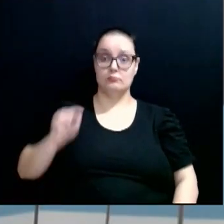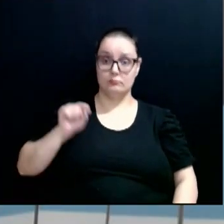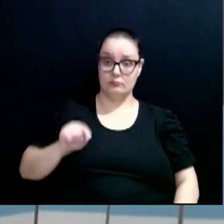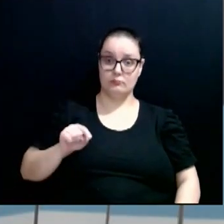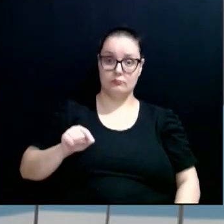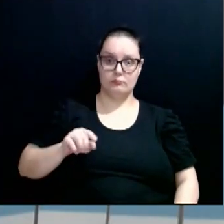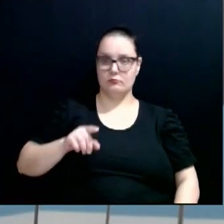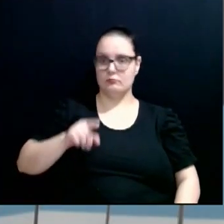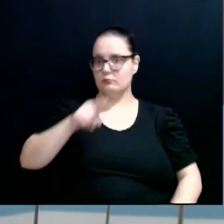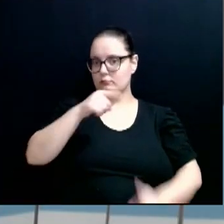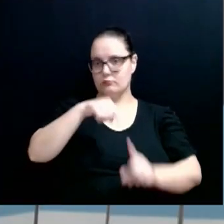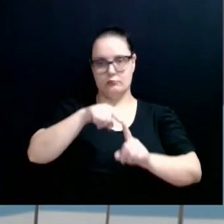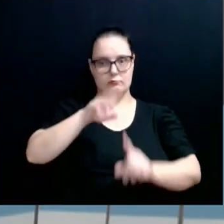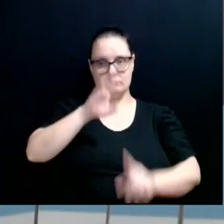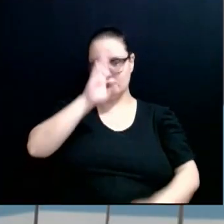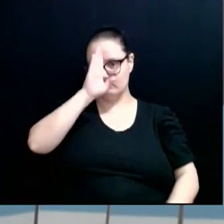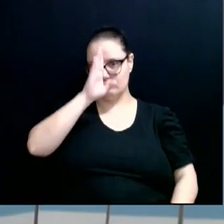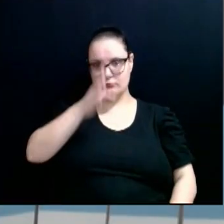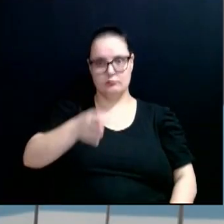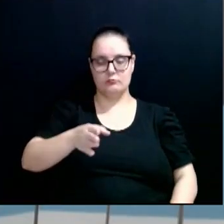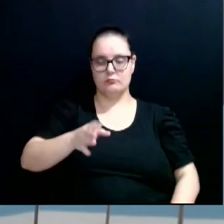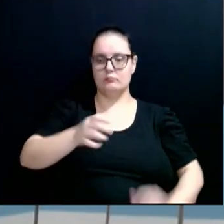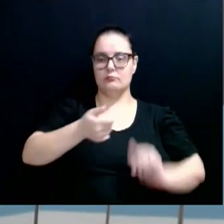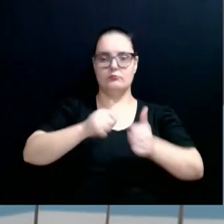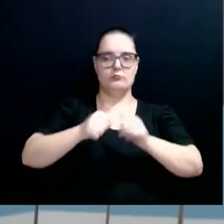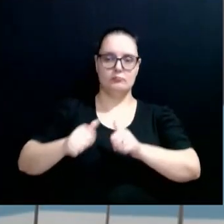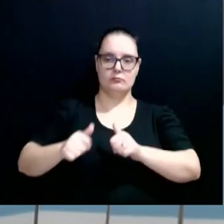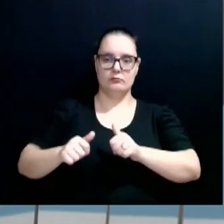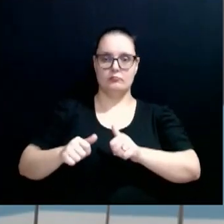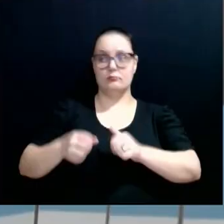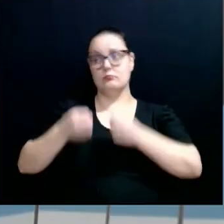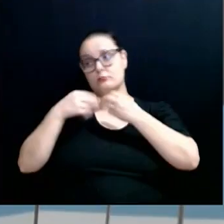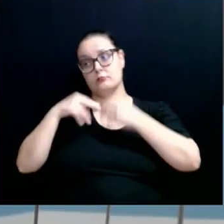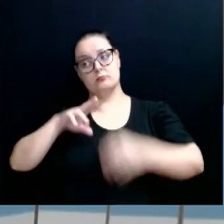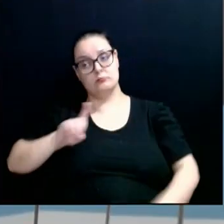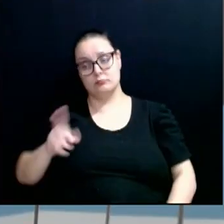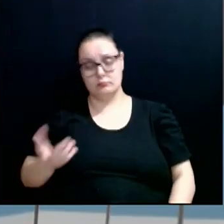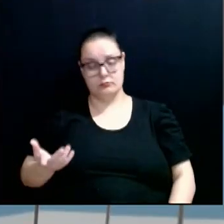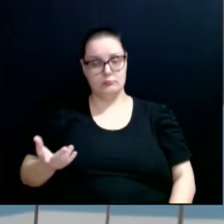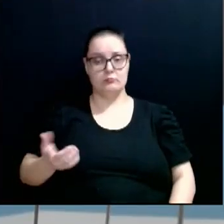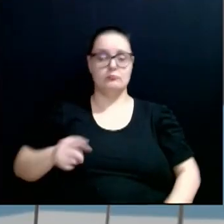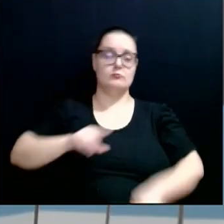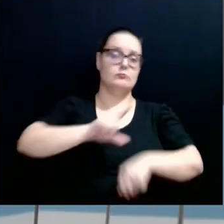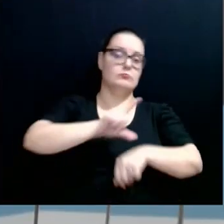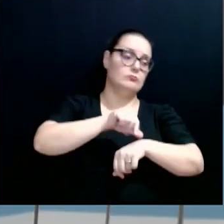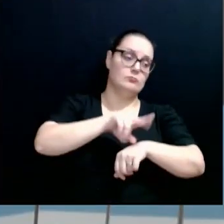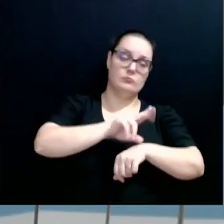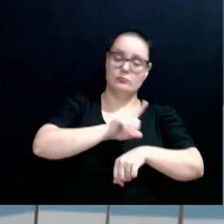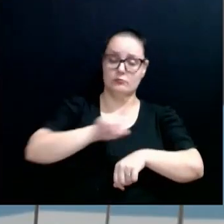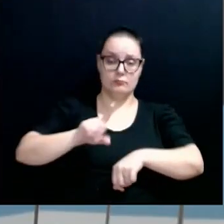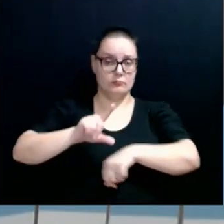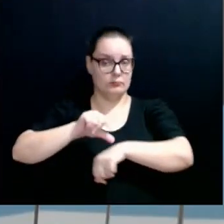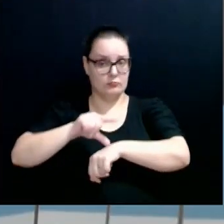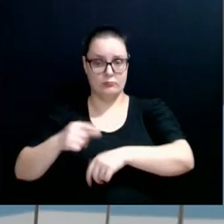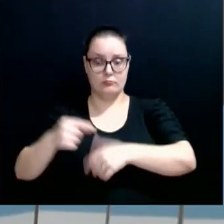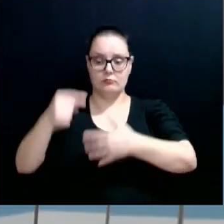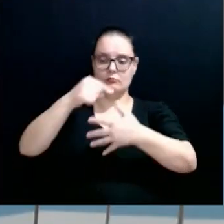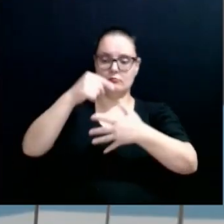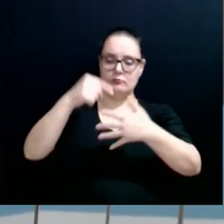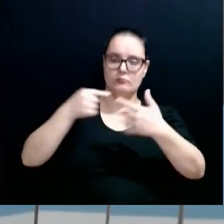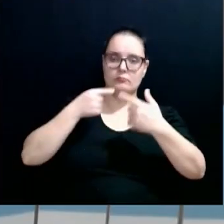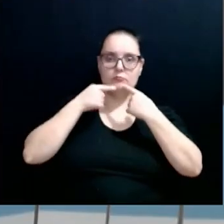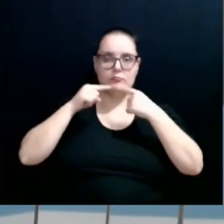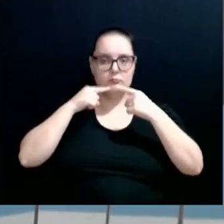critério de avaliação, né? Se é bom, se não é, se atrasa, se não atrasa. Então, assim, são critérios objetivos e isso